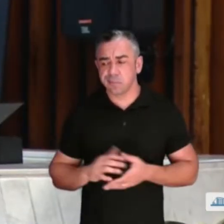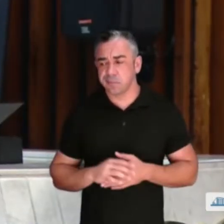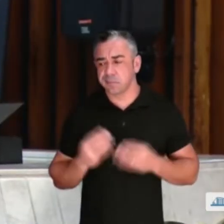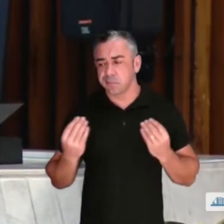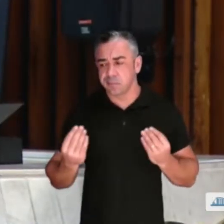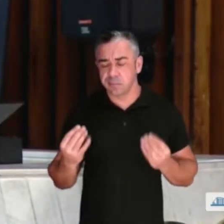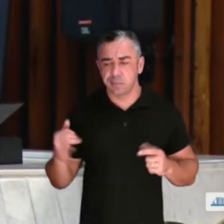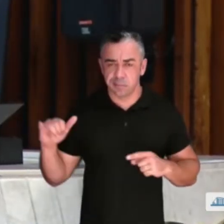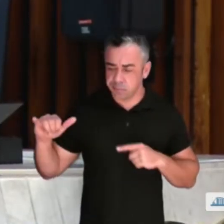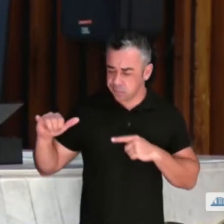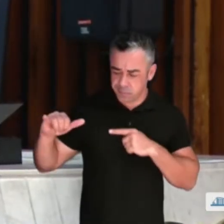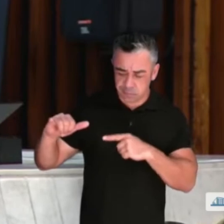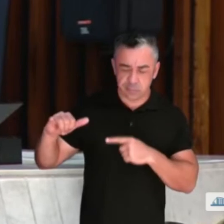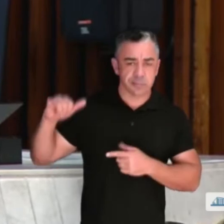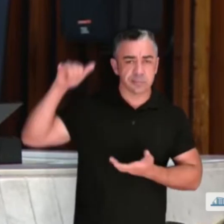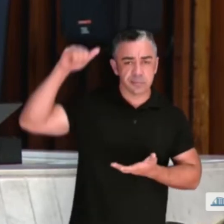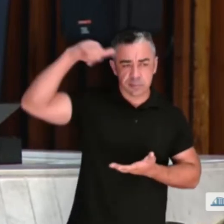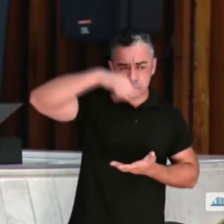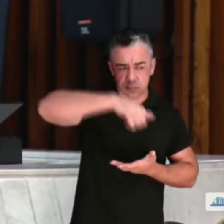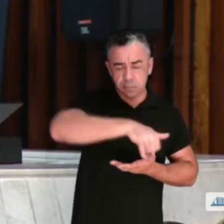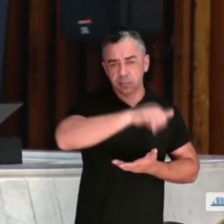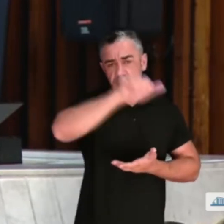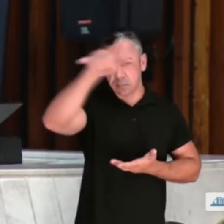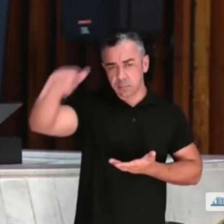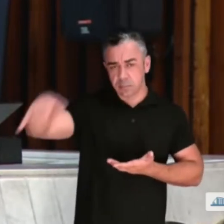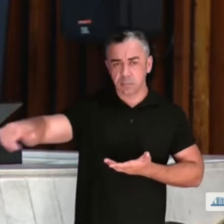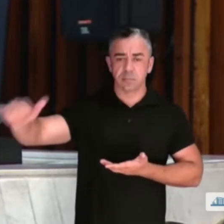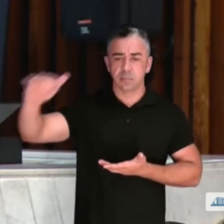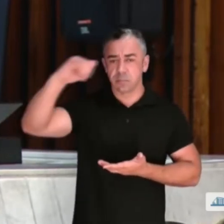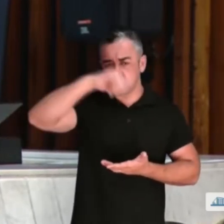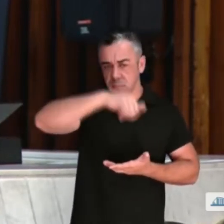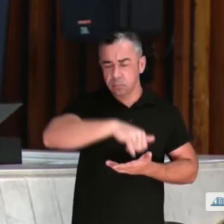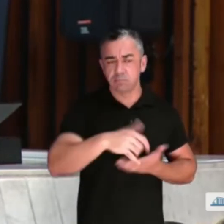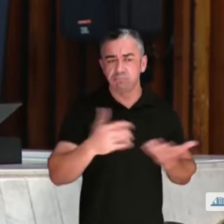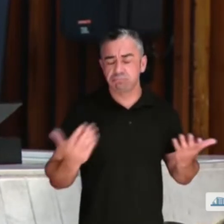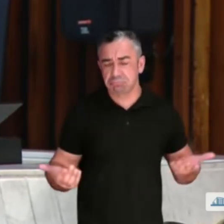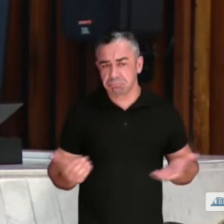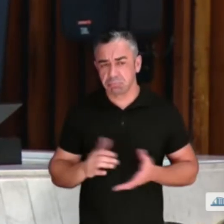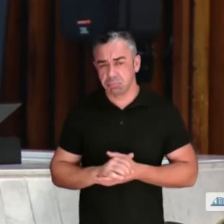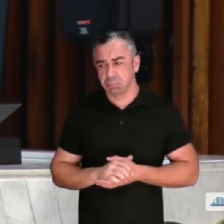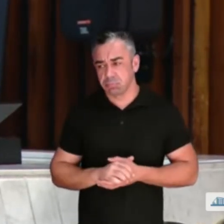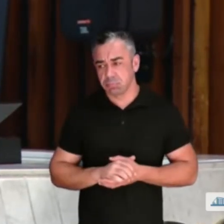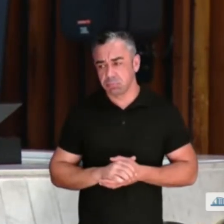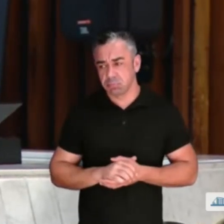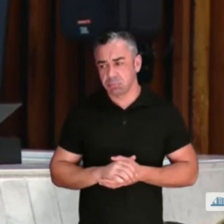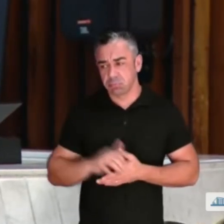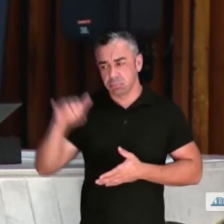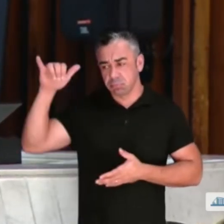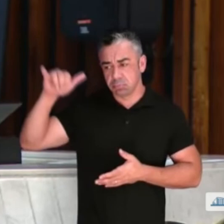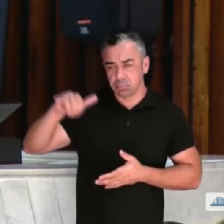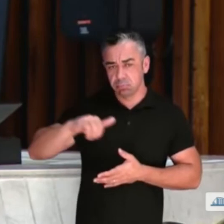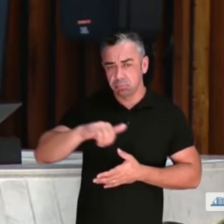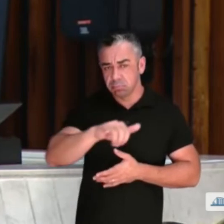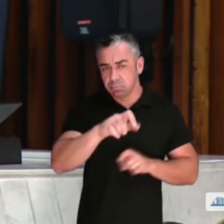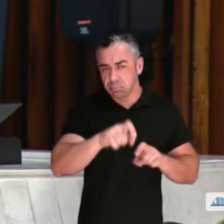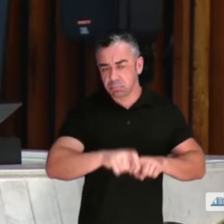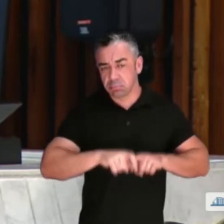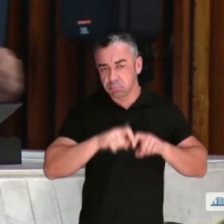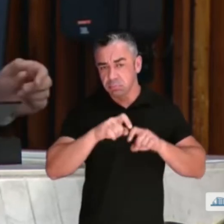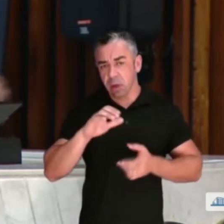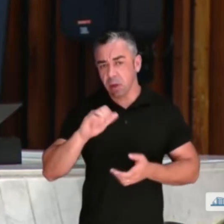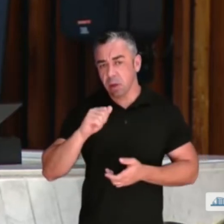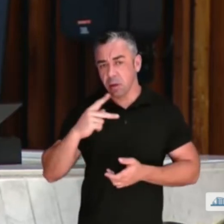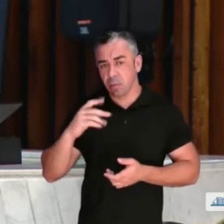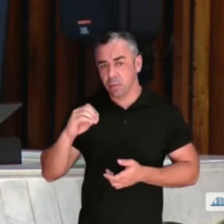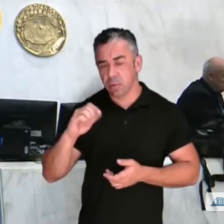como que uma aeronave está pousando, de repente, num aeródromo rural, em Campo